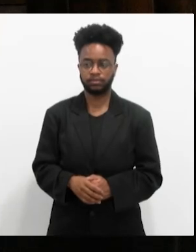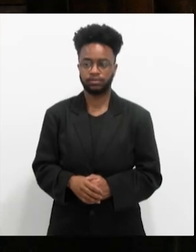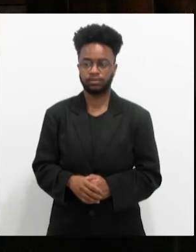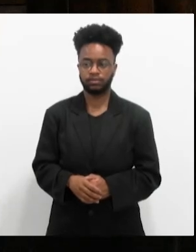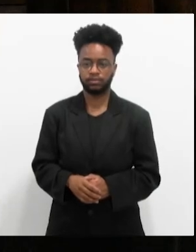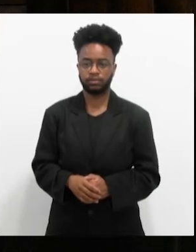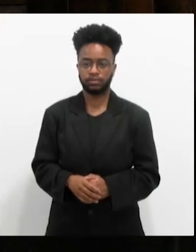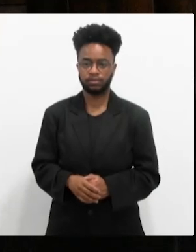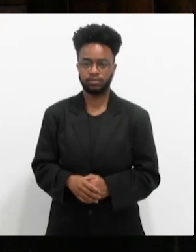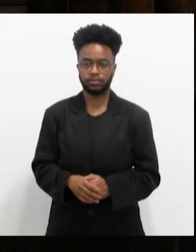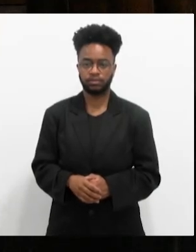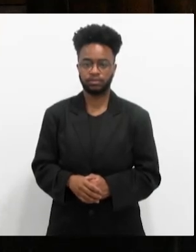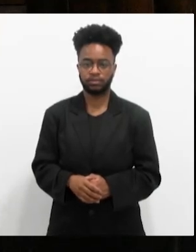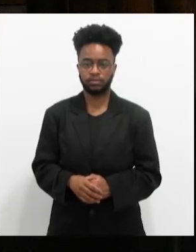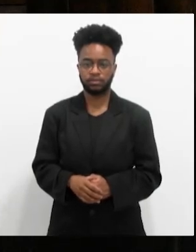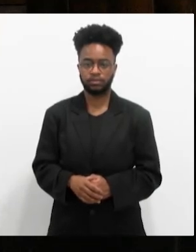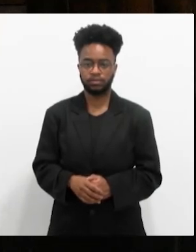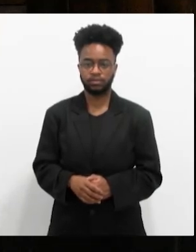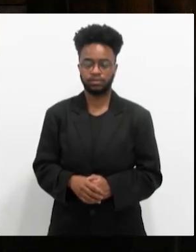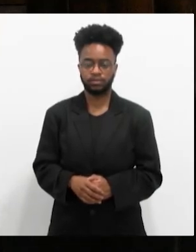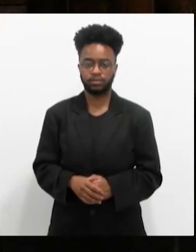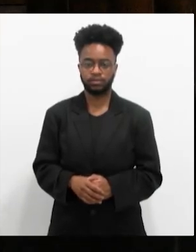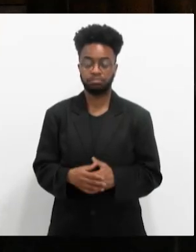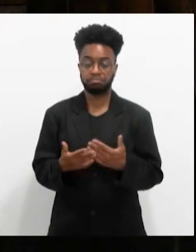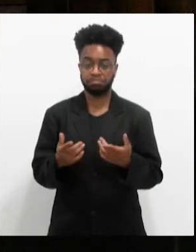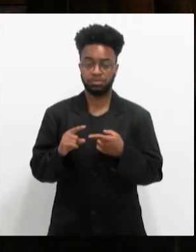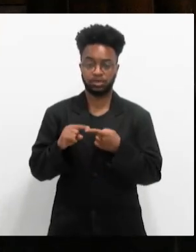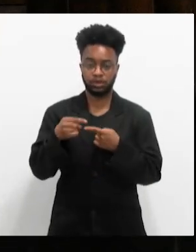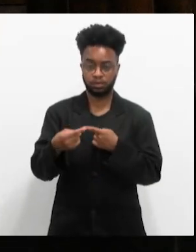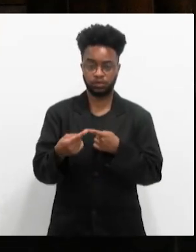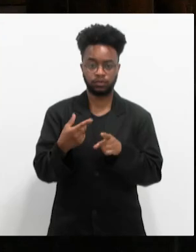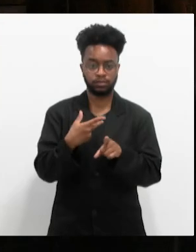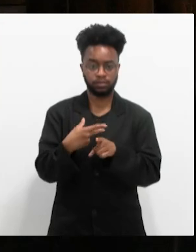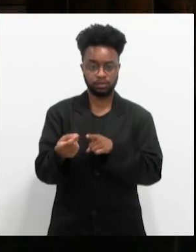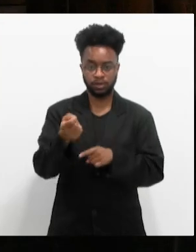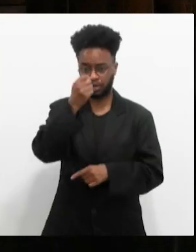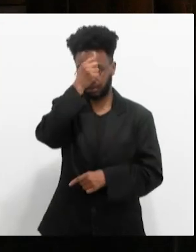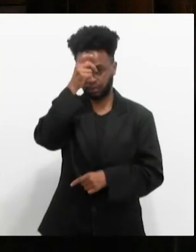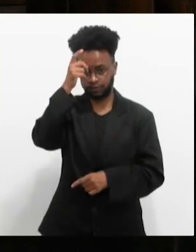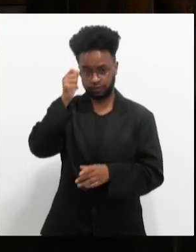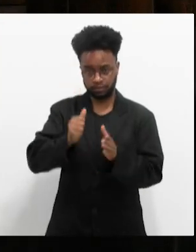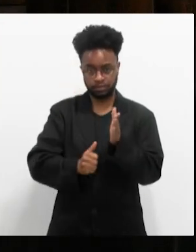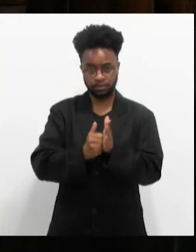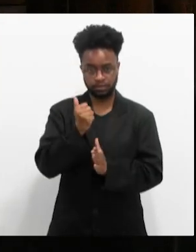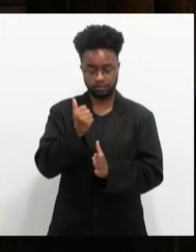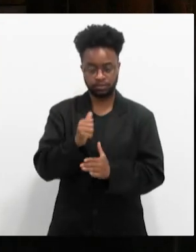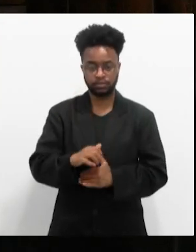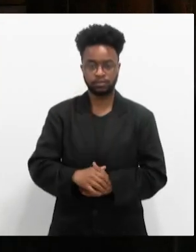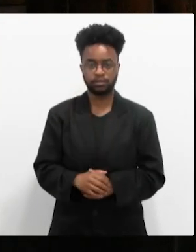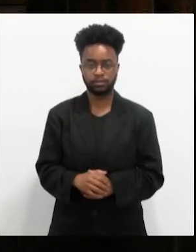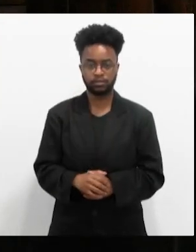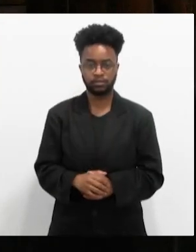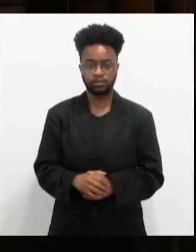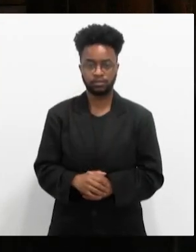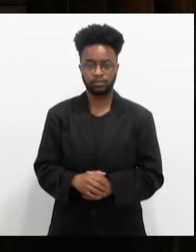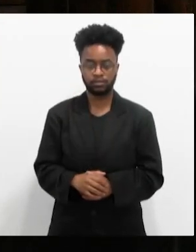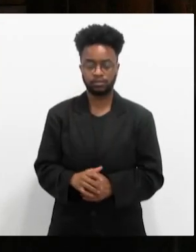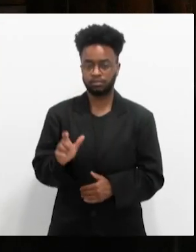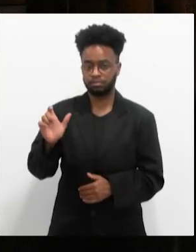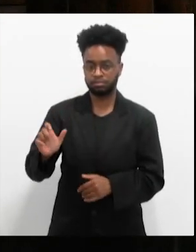E, posteriormente, eleito prefeito pela primeira vez, se tornou